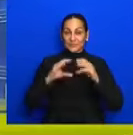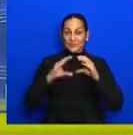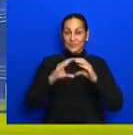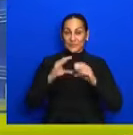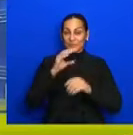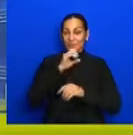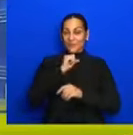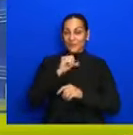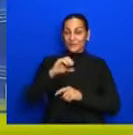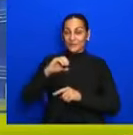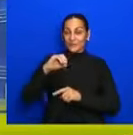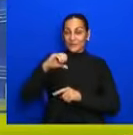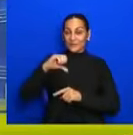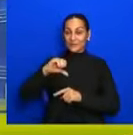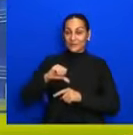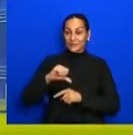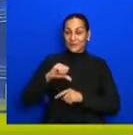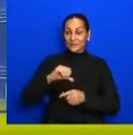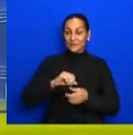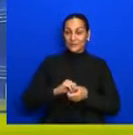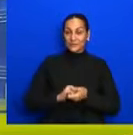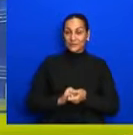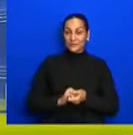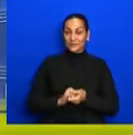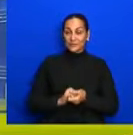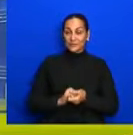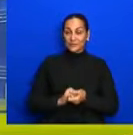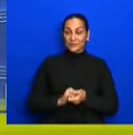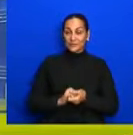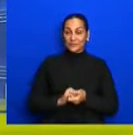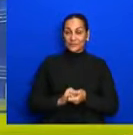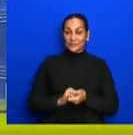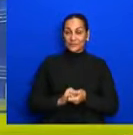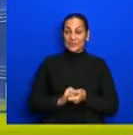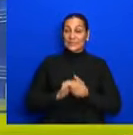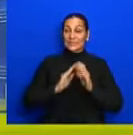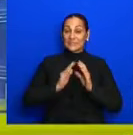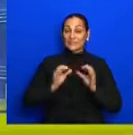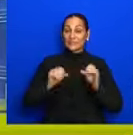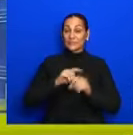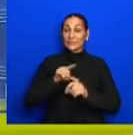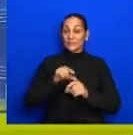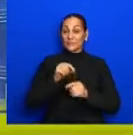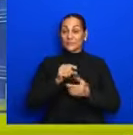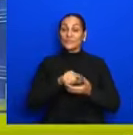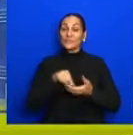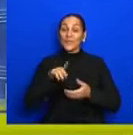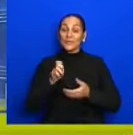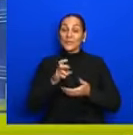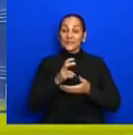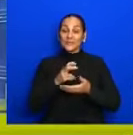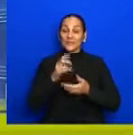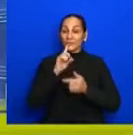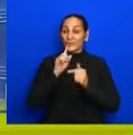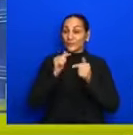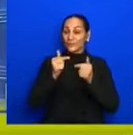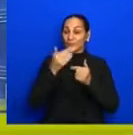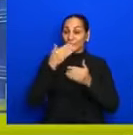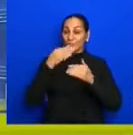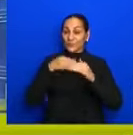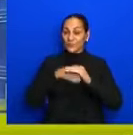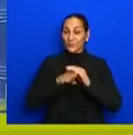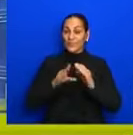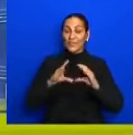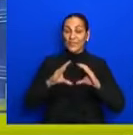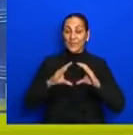Bola laranja 09. Laranja 09. Já foram realizados os sorteios da Mega Sena, da Quina, do Dia de Sorte, da